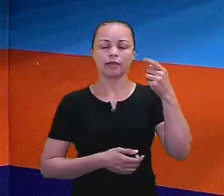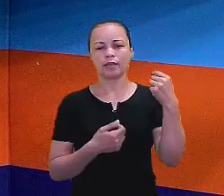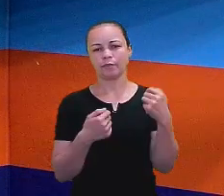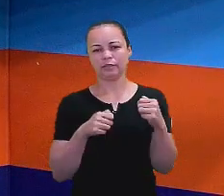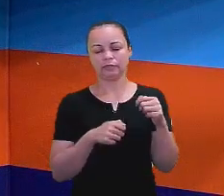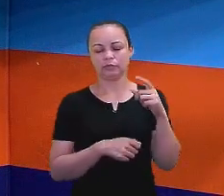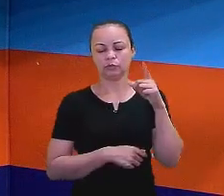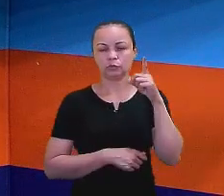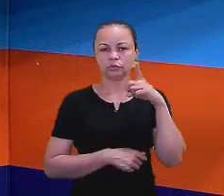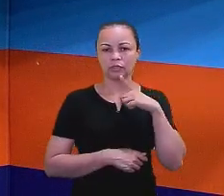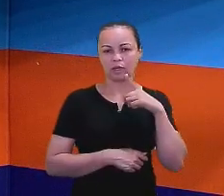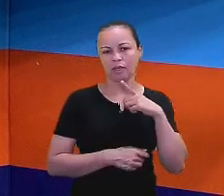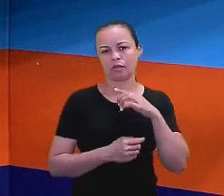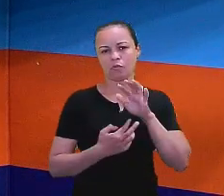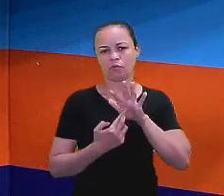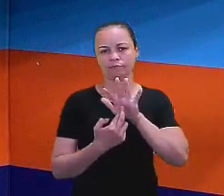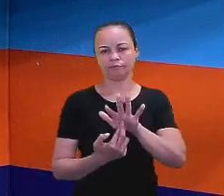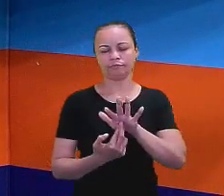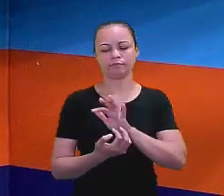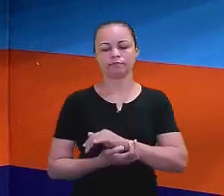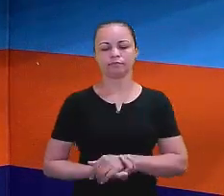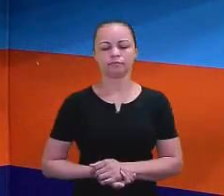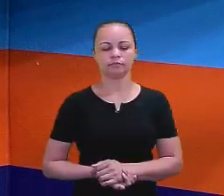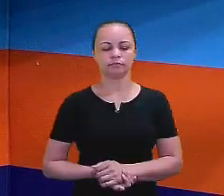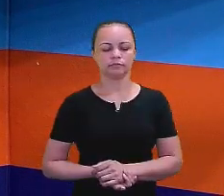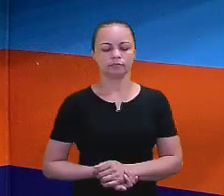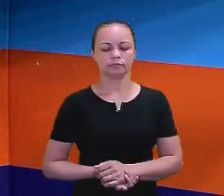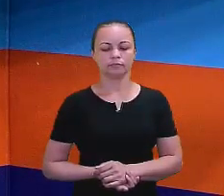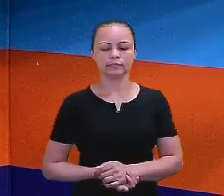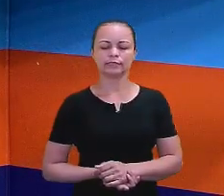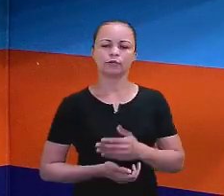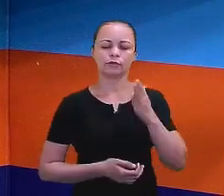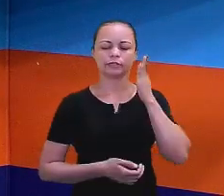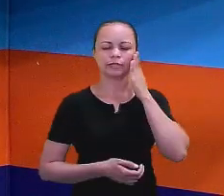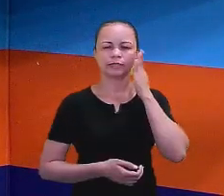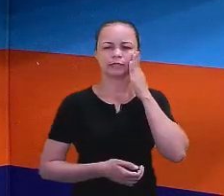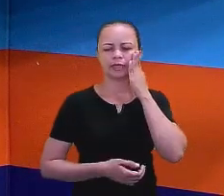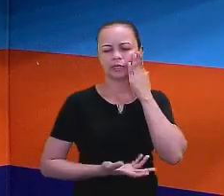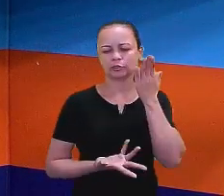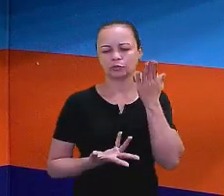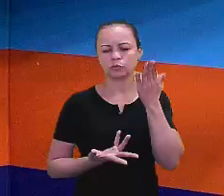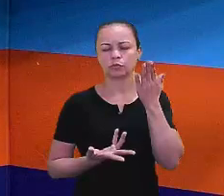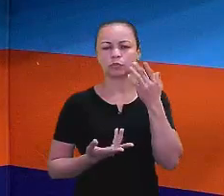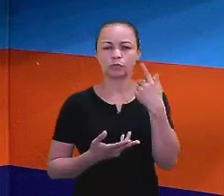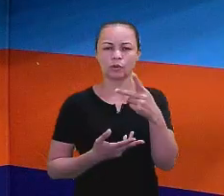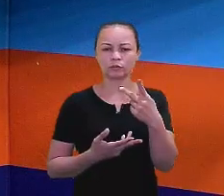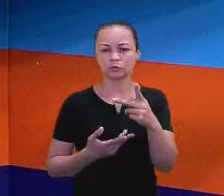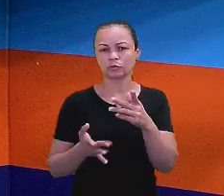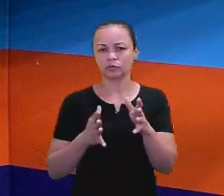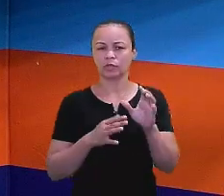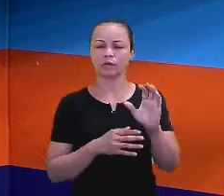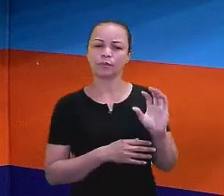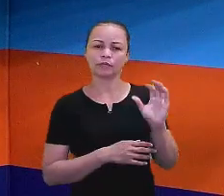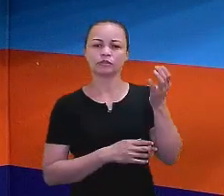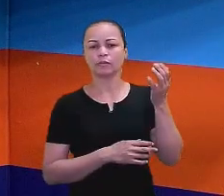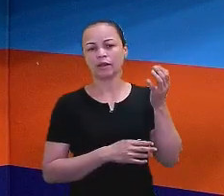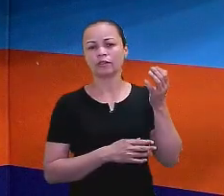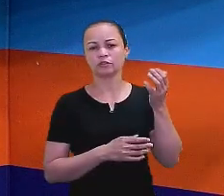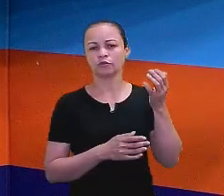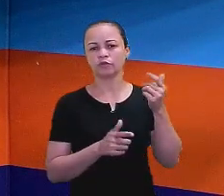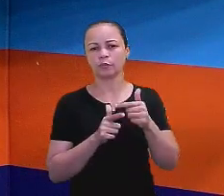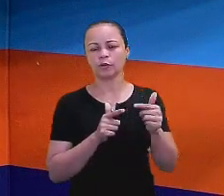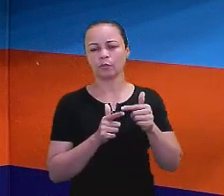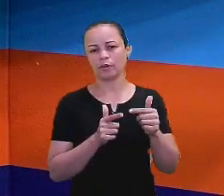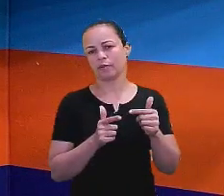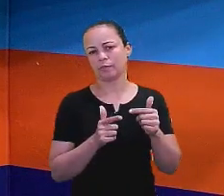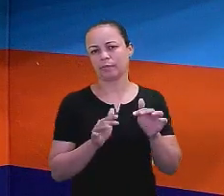ter como representação, tá? Então, entendendo o assunto, fica muito mais prático para a gente resolver o nosso problema. Então, para a